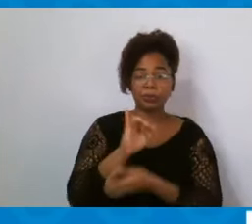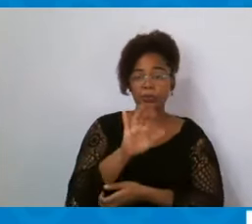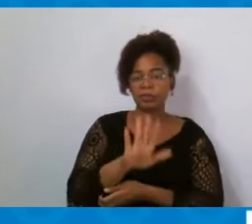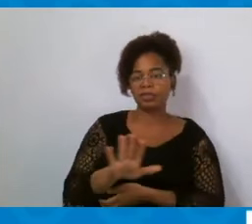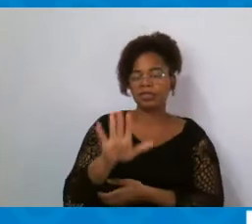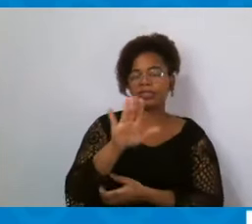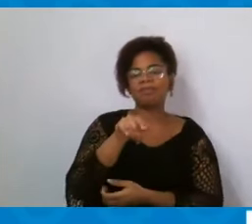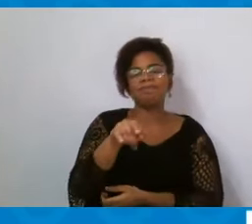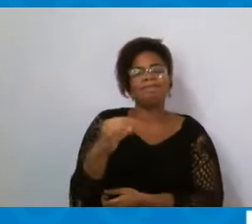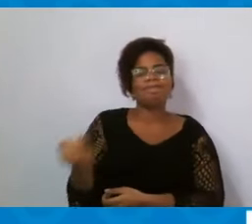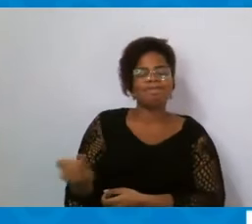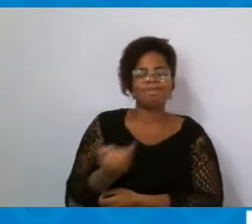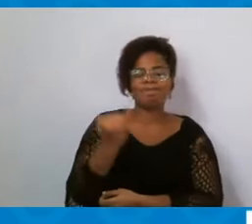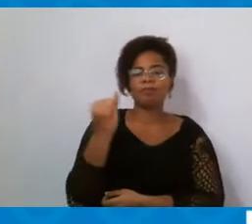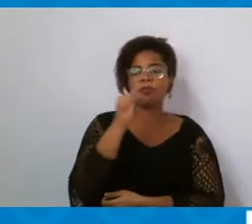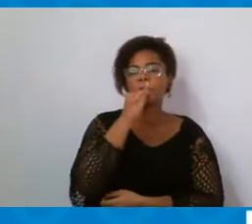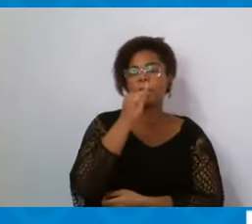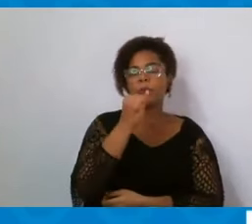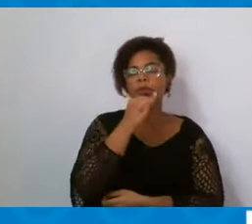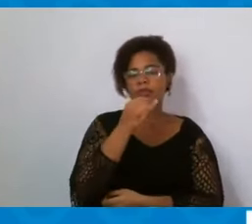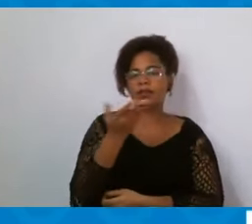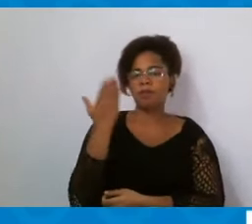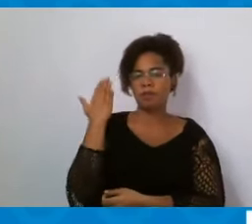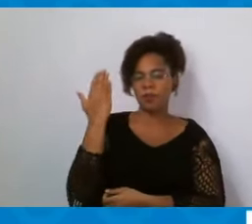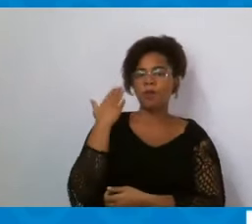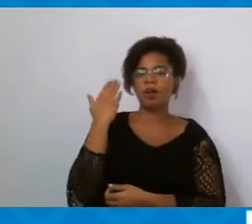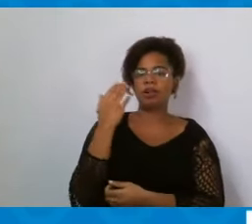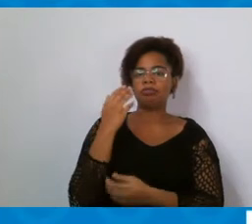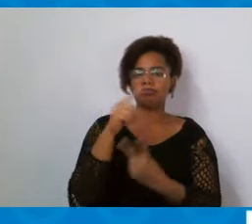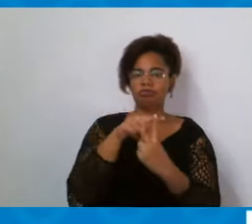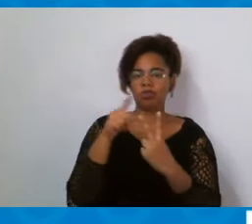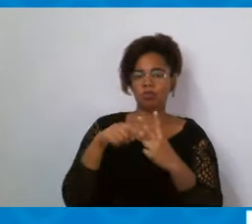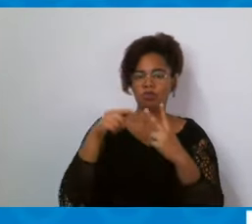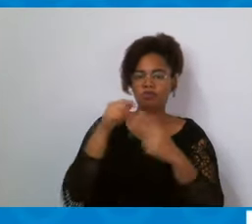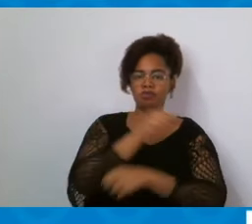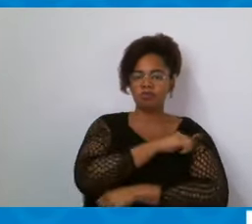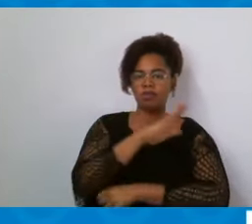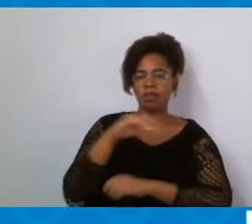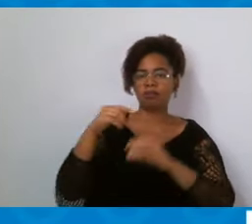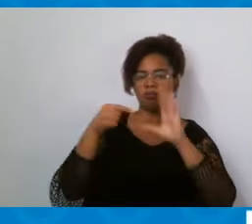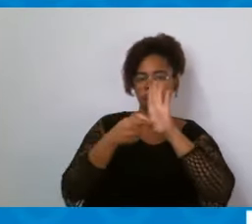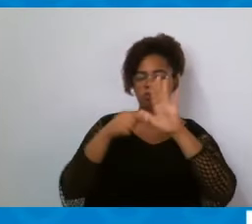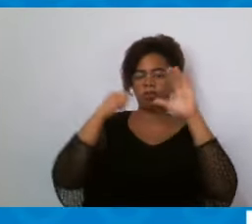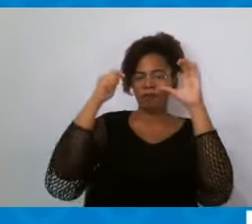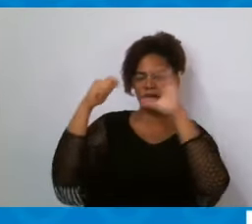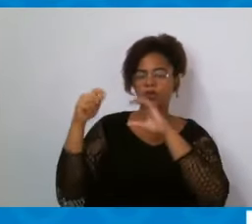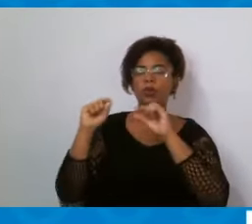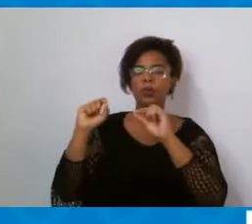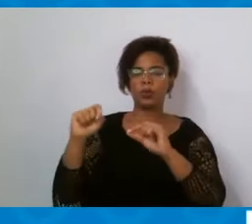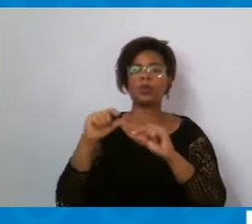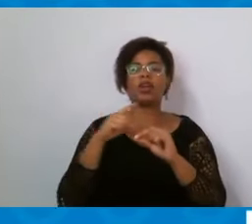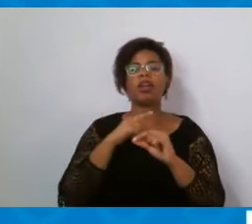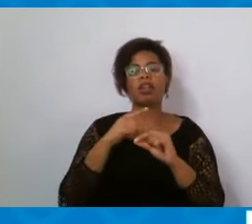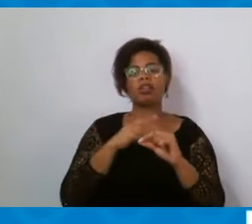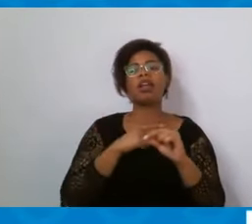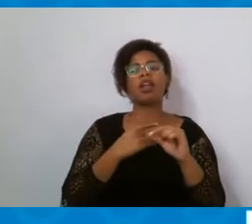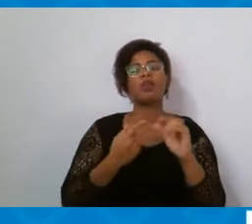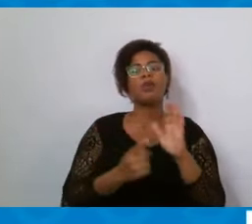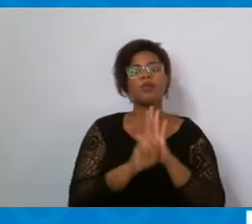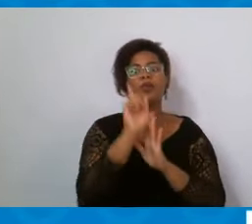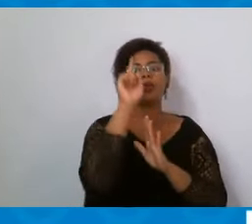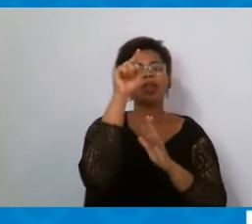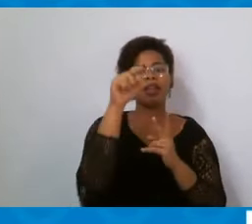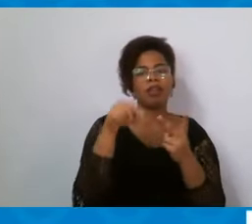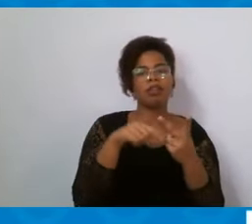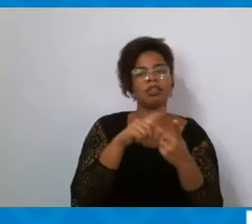essa conjunção dessas tensões estéticas para impactar o outro como uma solução inovadora. Então, eles